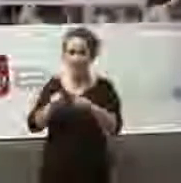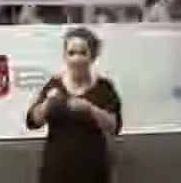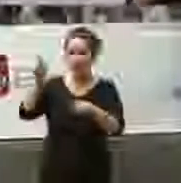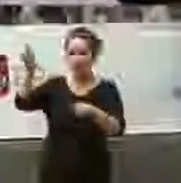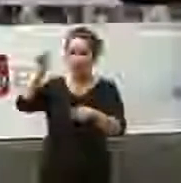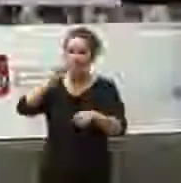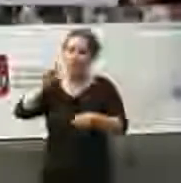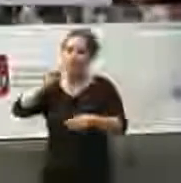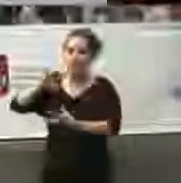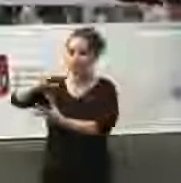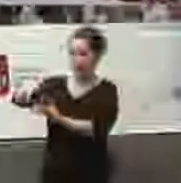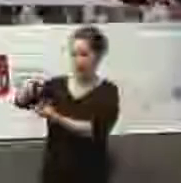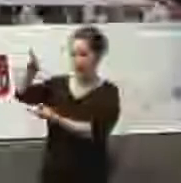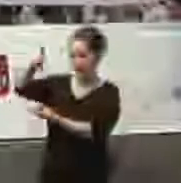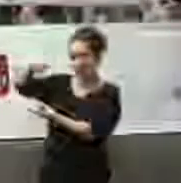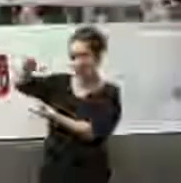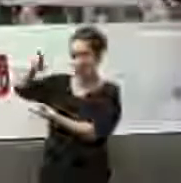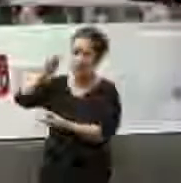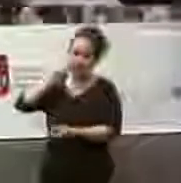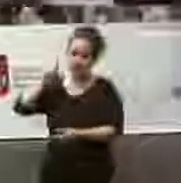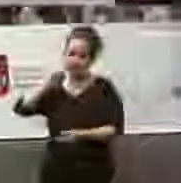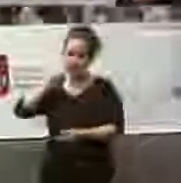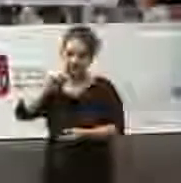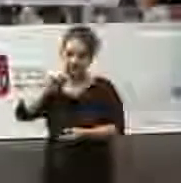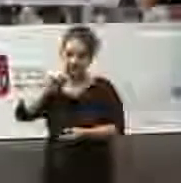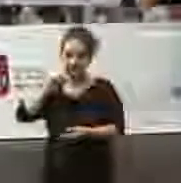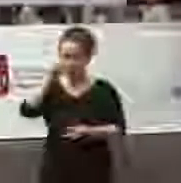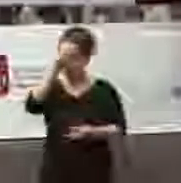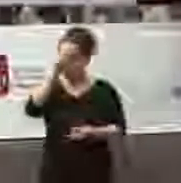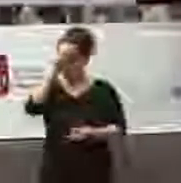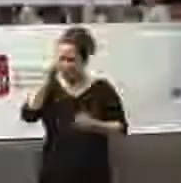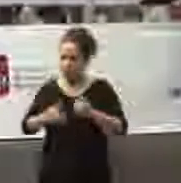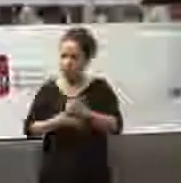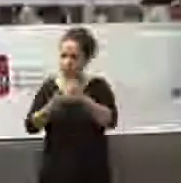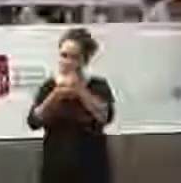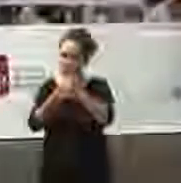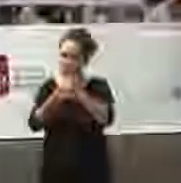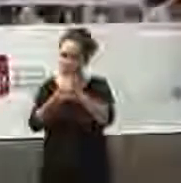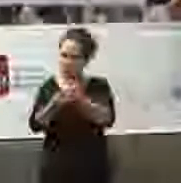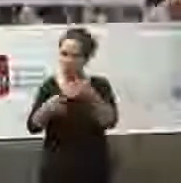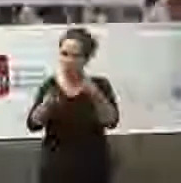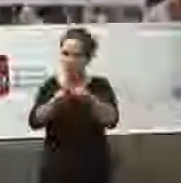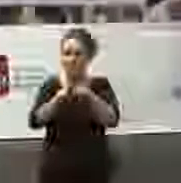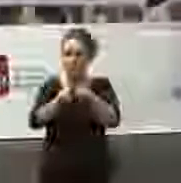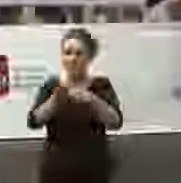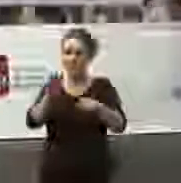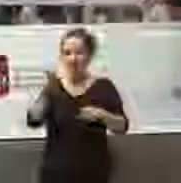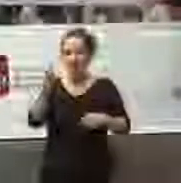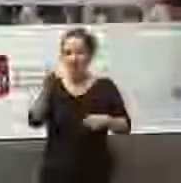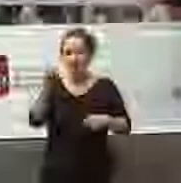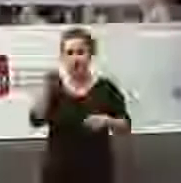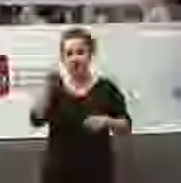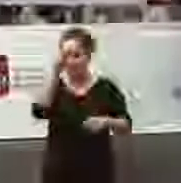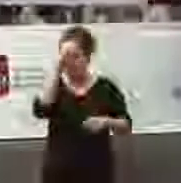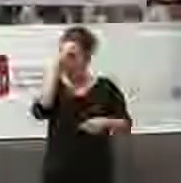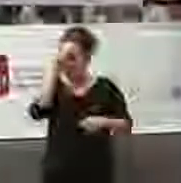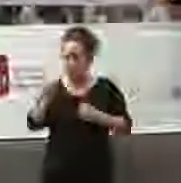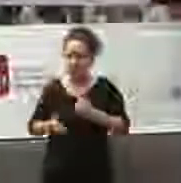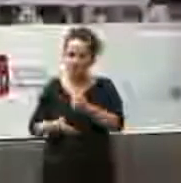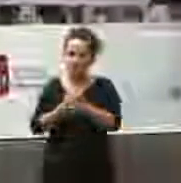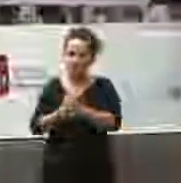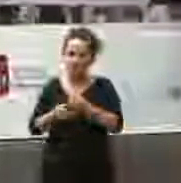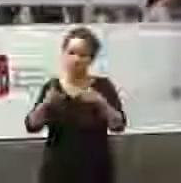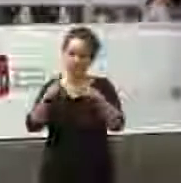fui médico para a ativista do hospital de apoio e do hospital de base do distrito federal foi